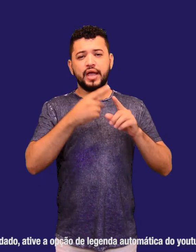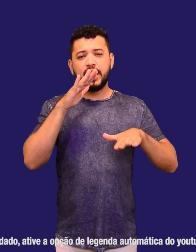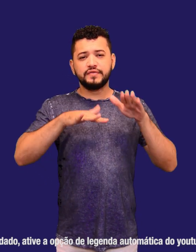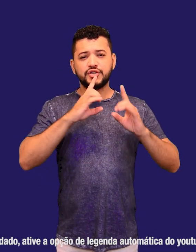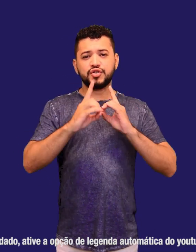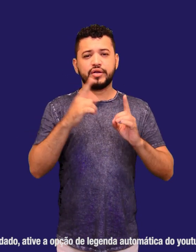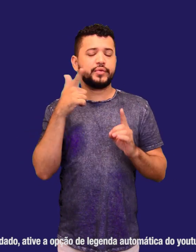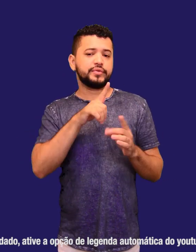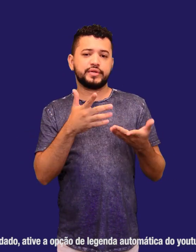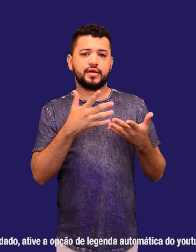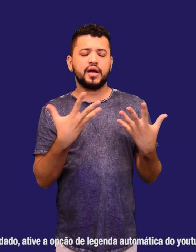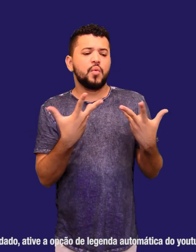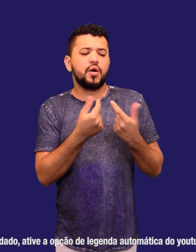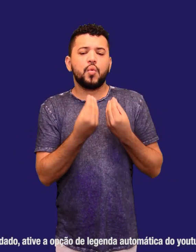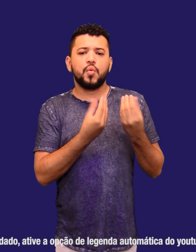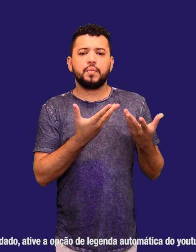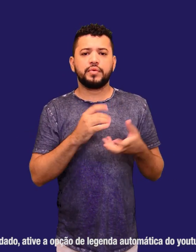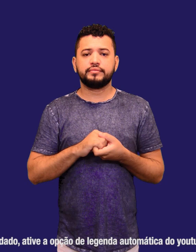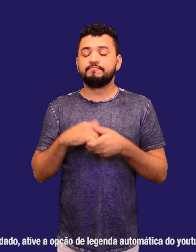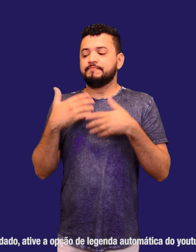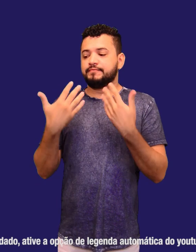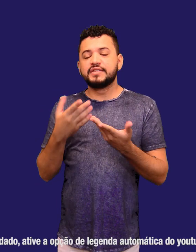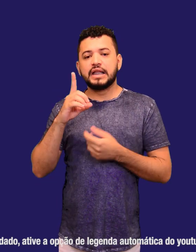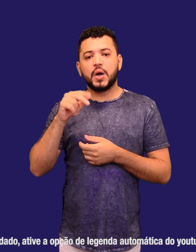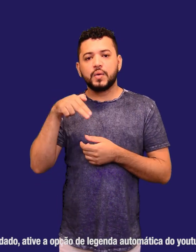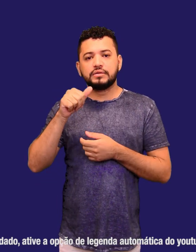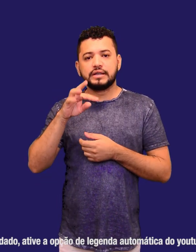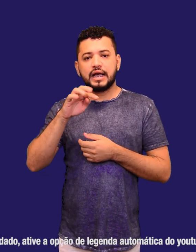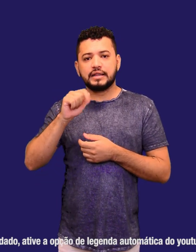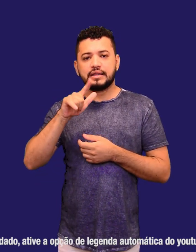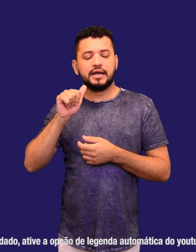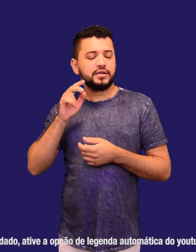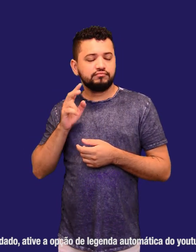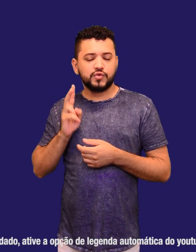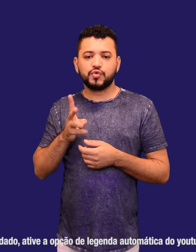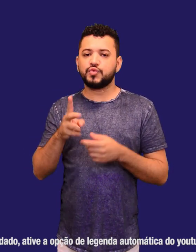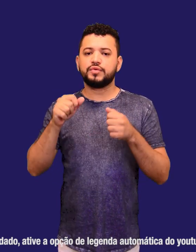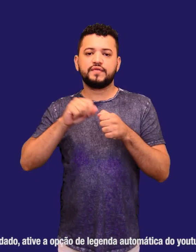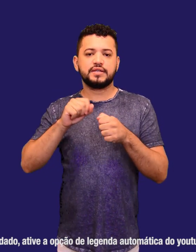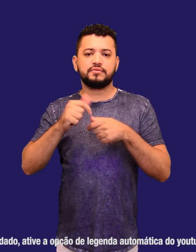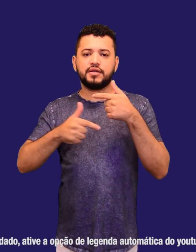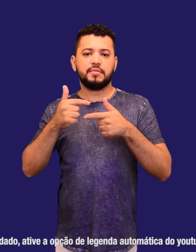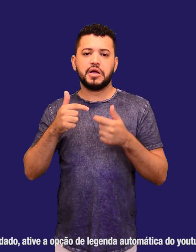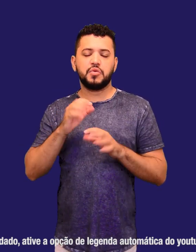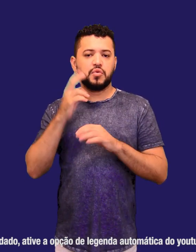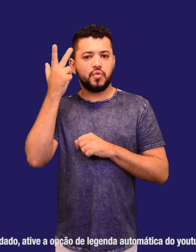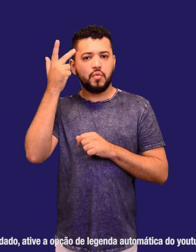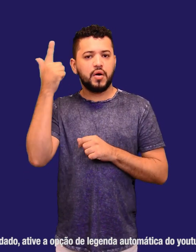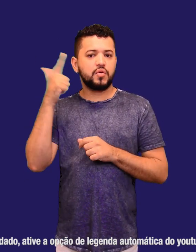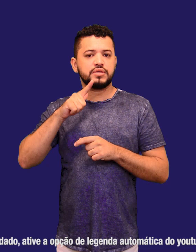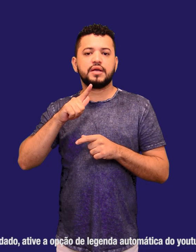Como fica esse aspecto da qualidade? Olha, Natália, sim, o processo ele funciona e consegue avaliar o